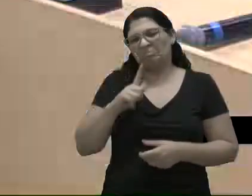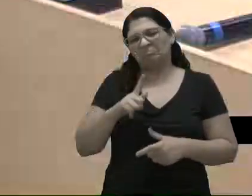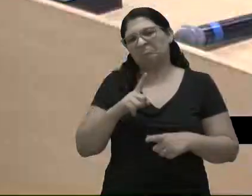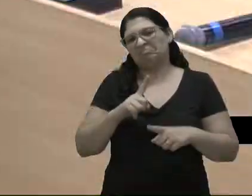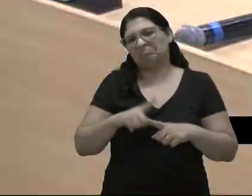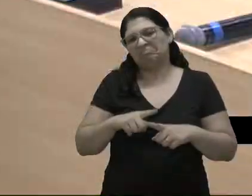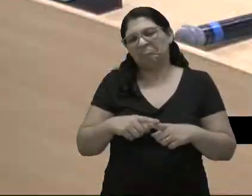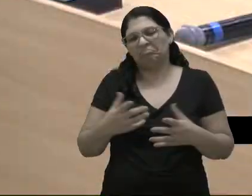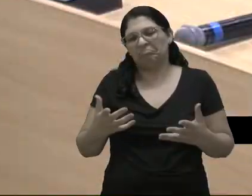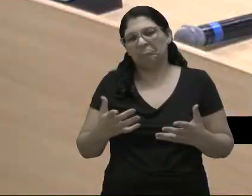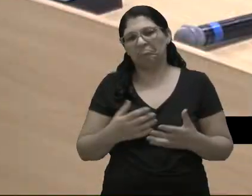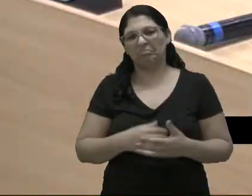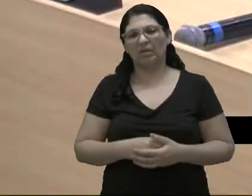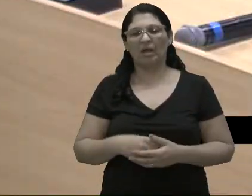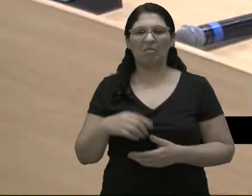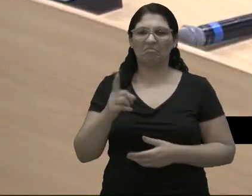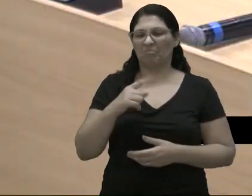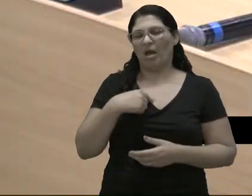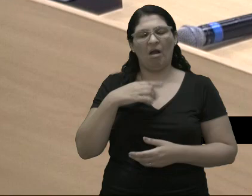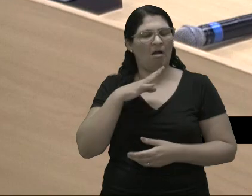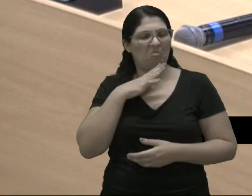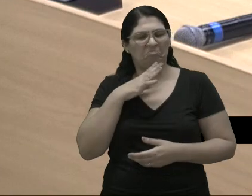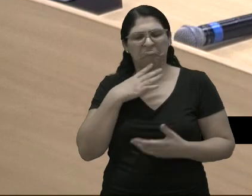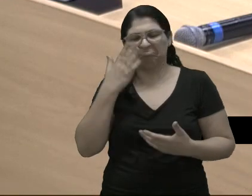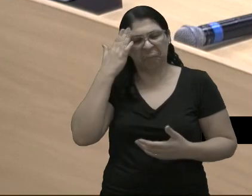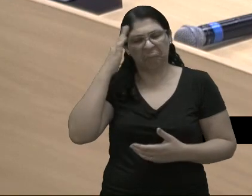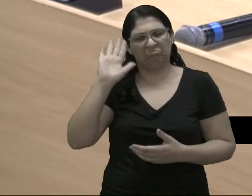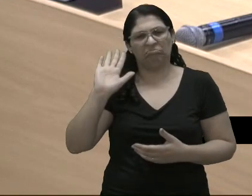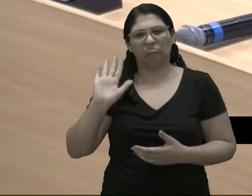Não, desconheço.